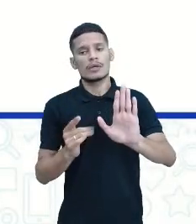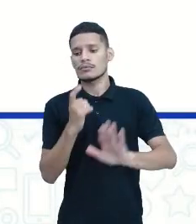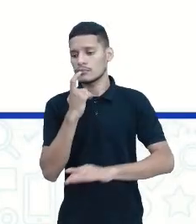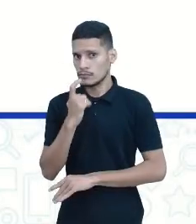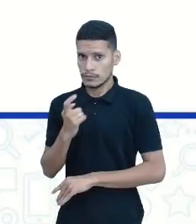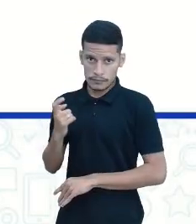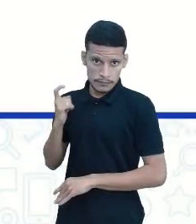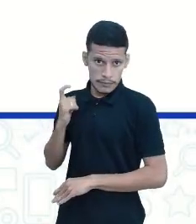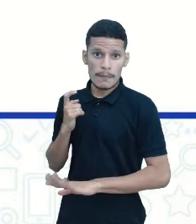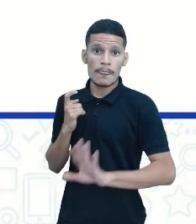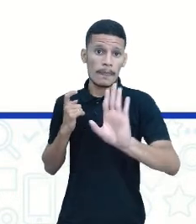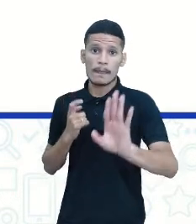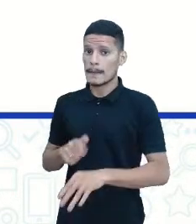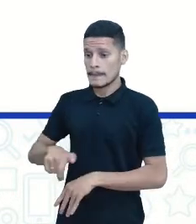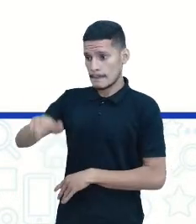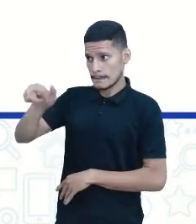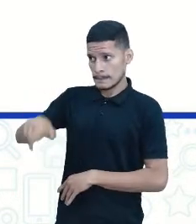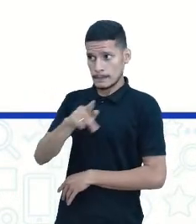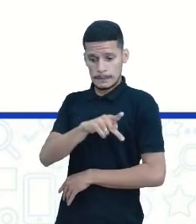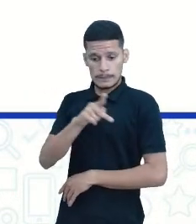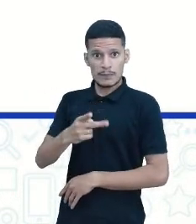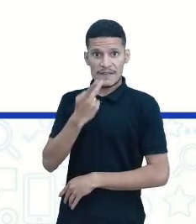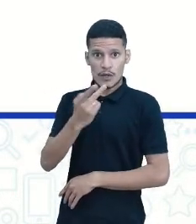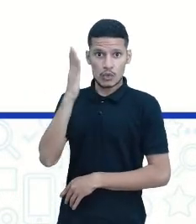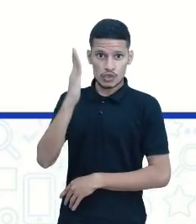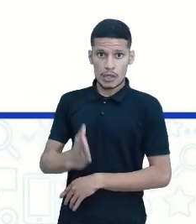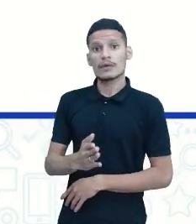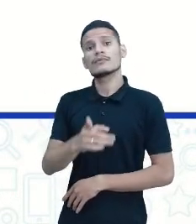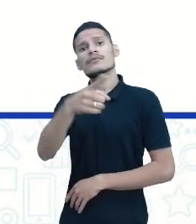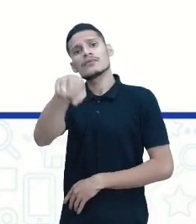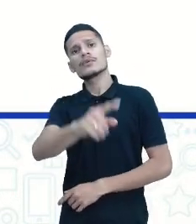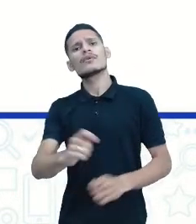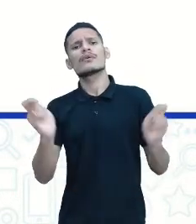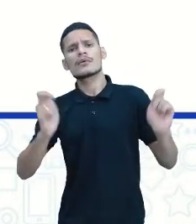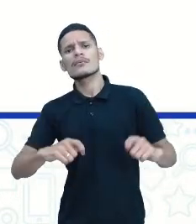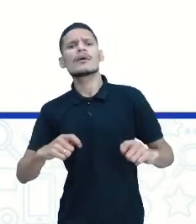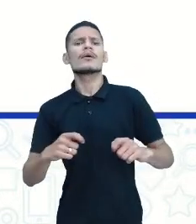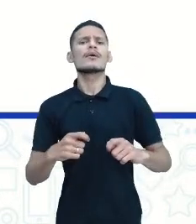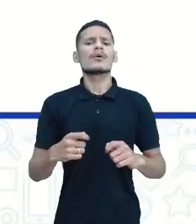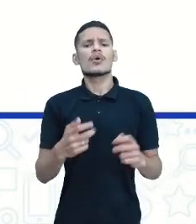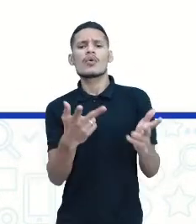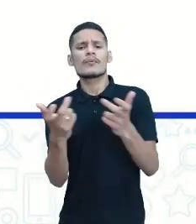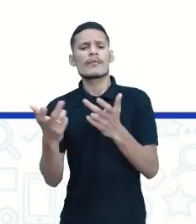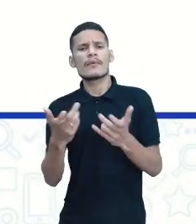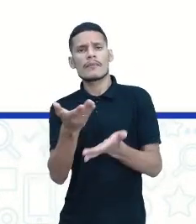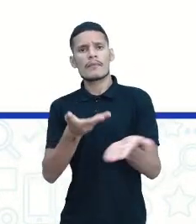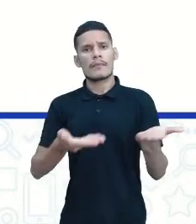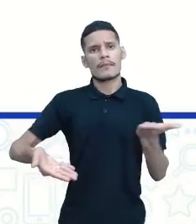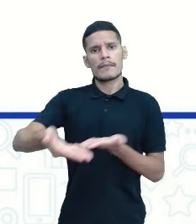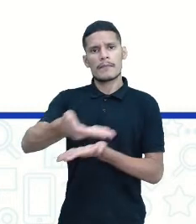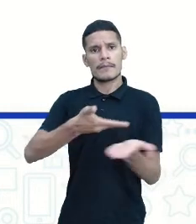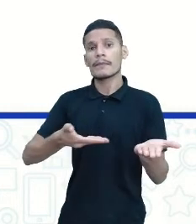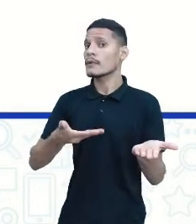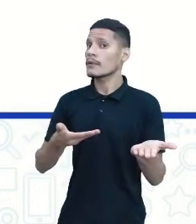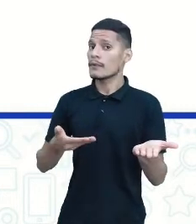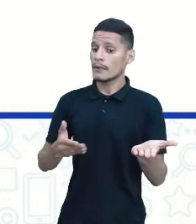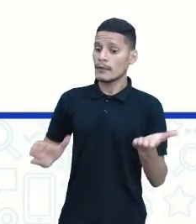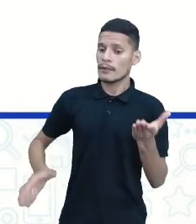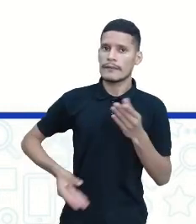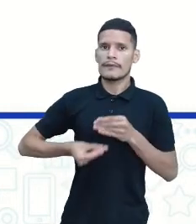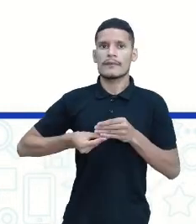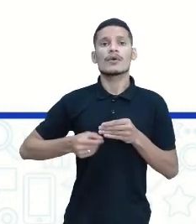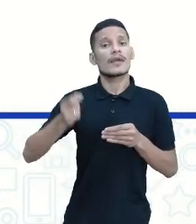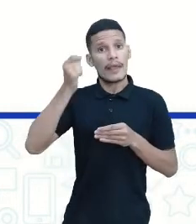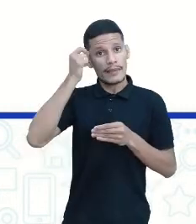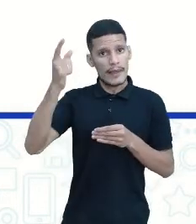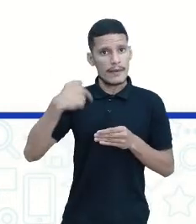né? Então, como a professora Briane falou, você precisa observar essas relações aí e complementando a ideia que eu